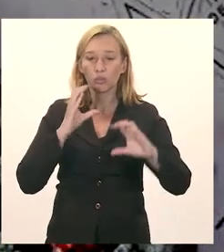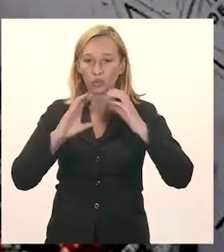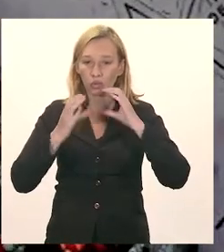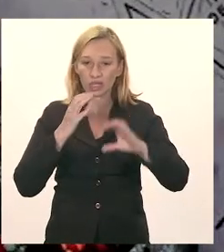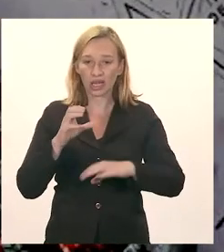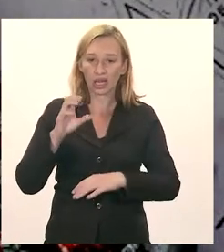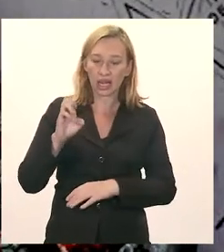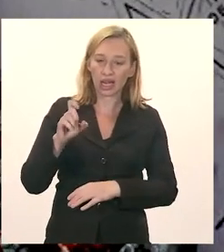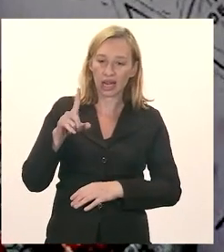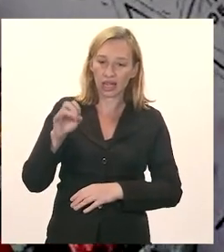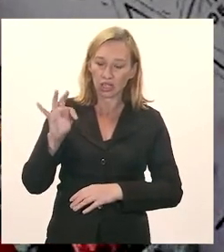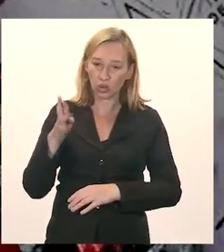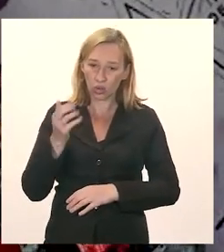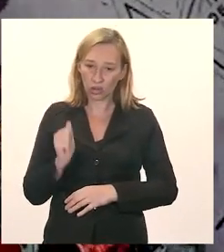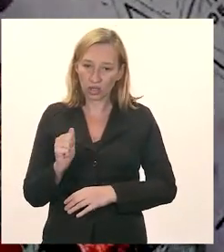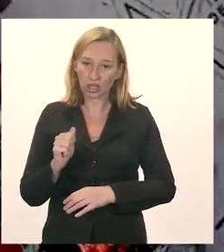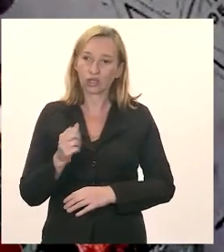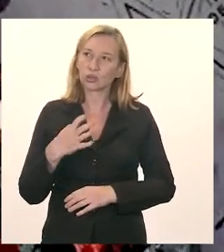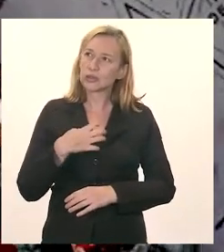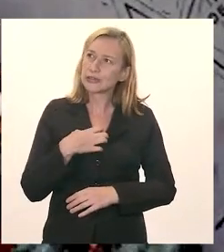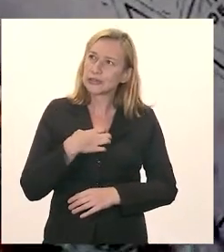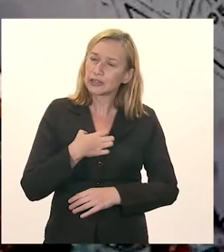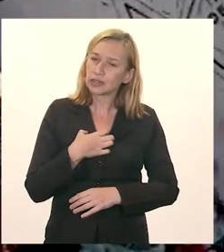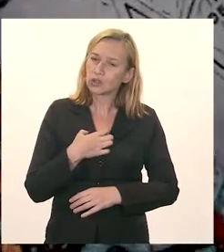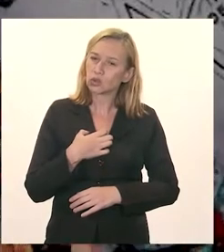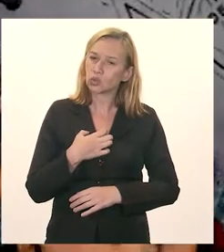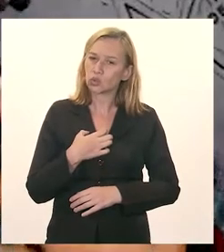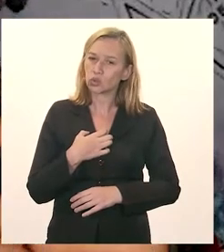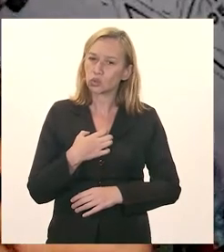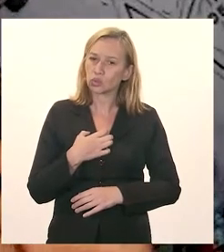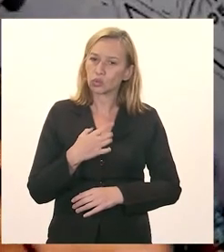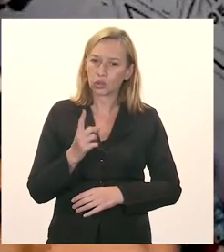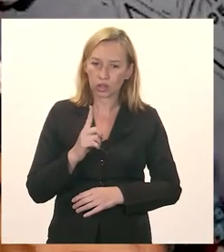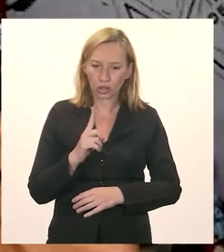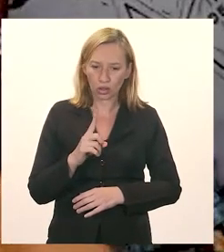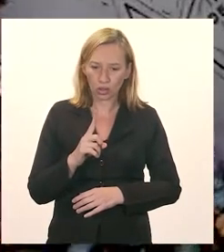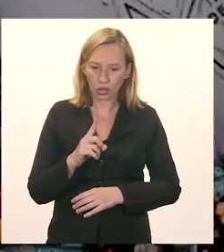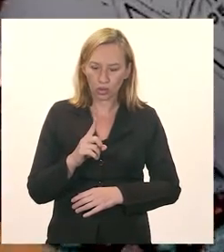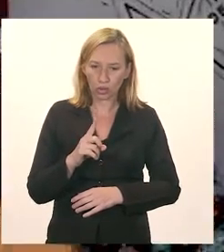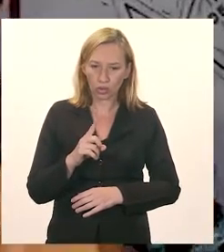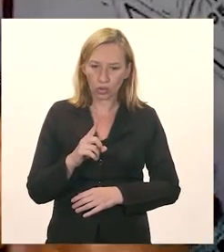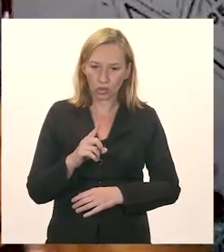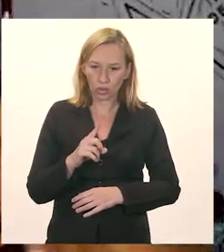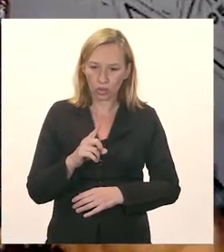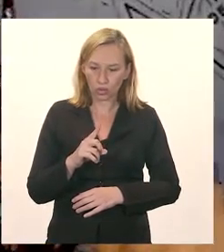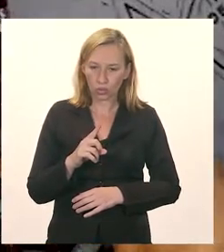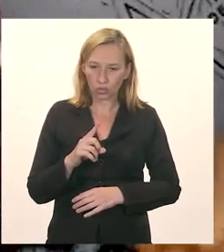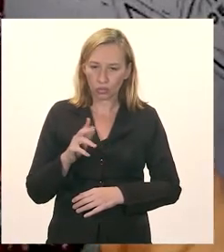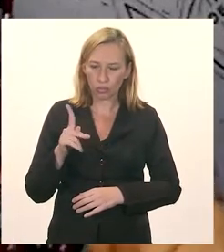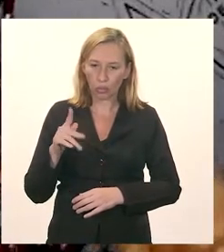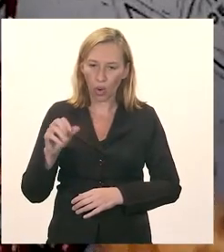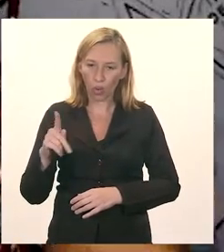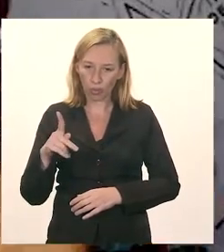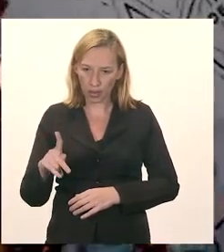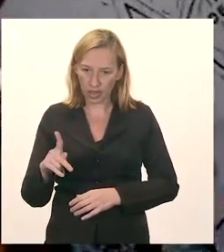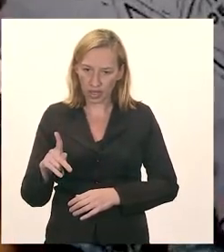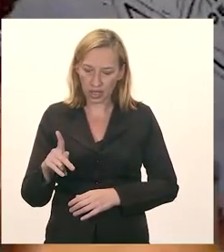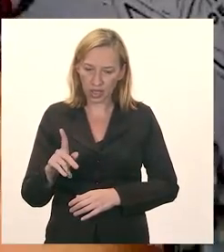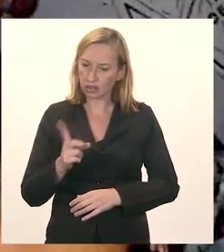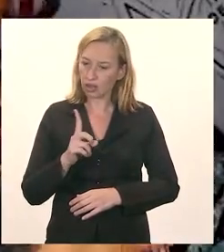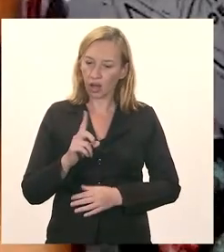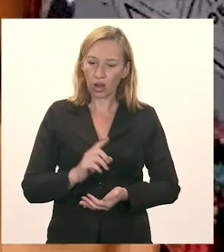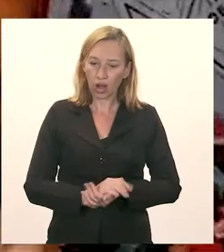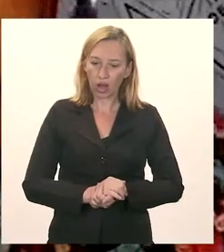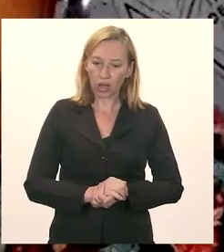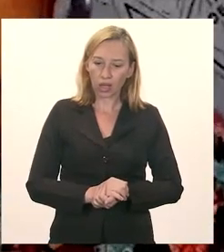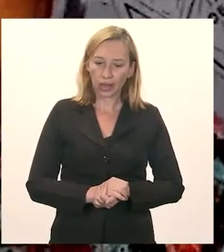eletrônica, no sentido mesmo... Não a música eletrônica do pop, da